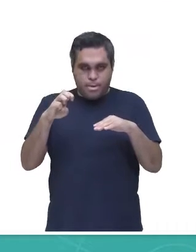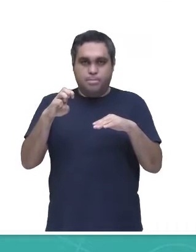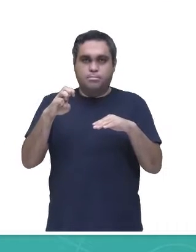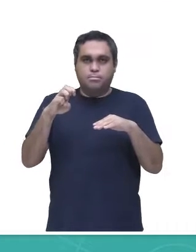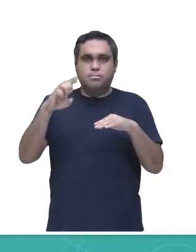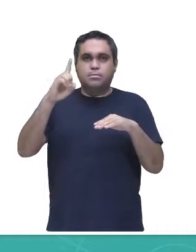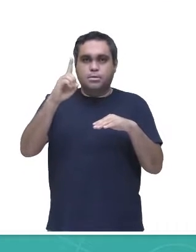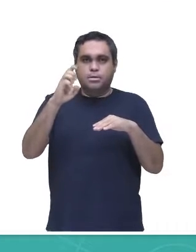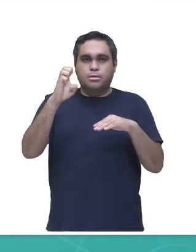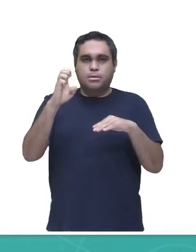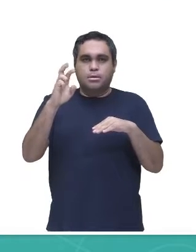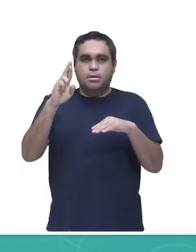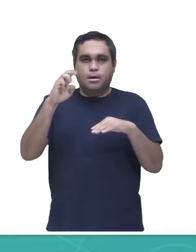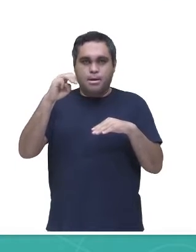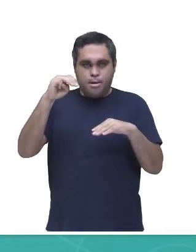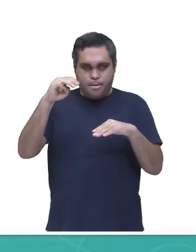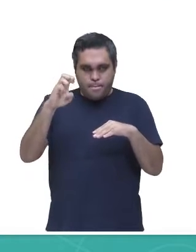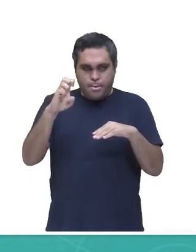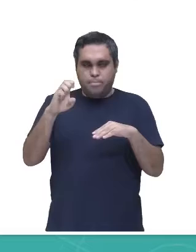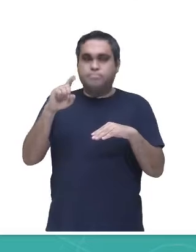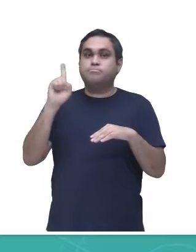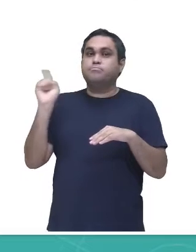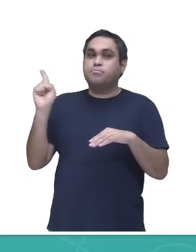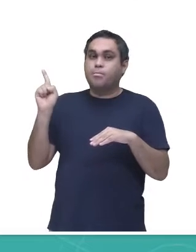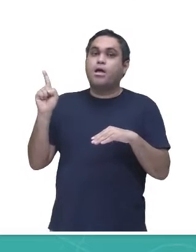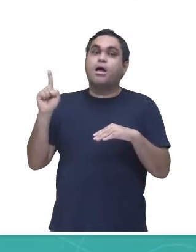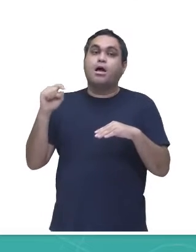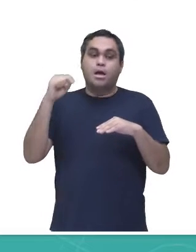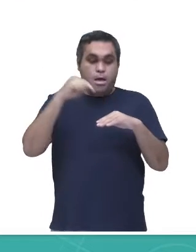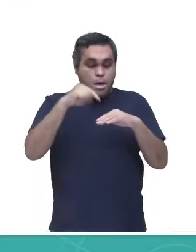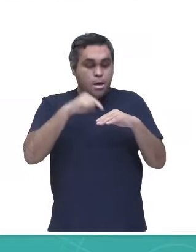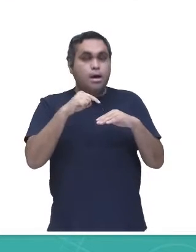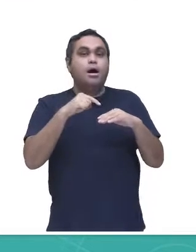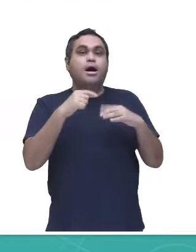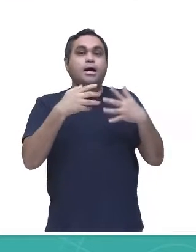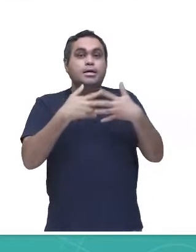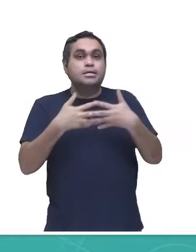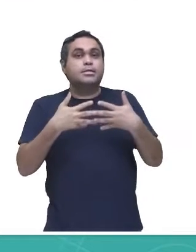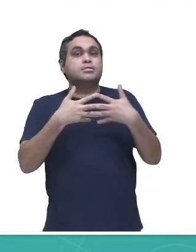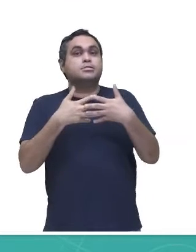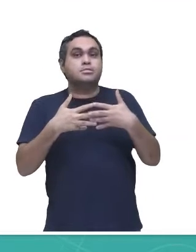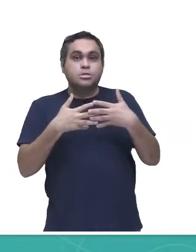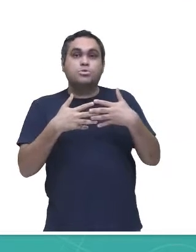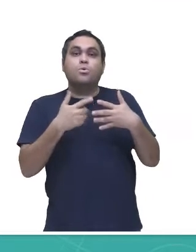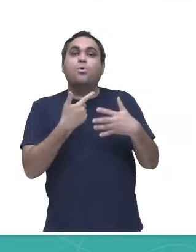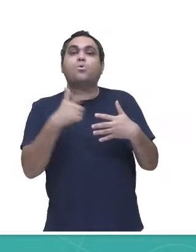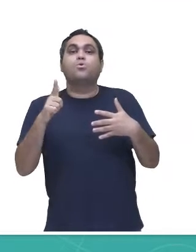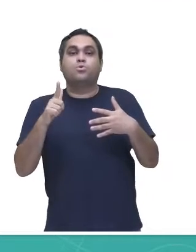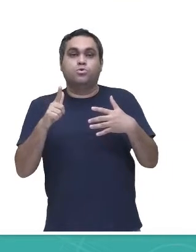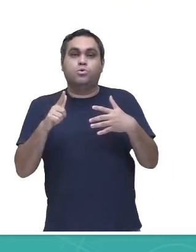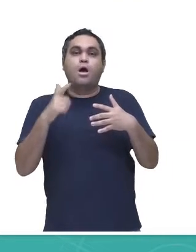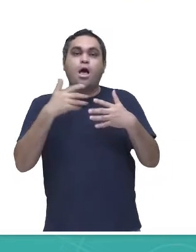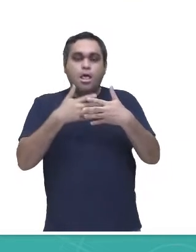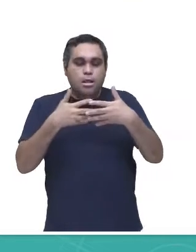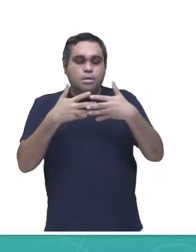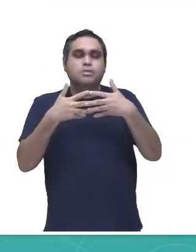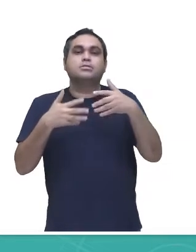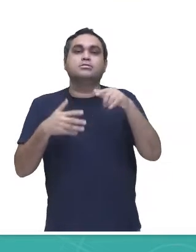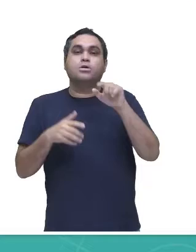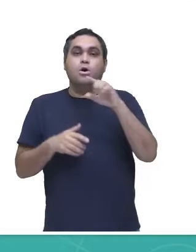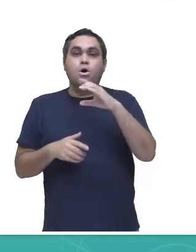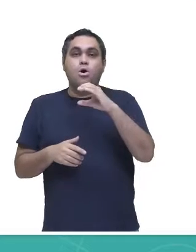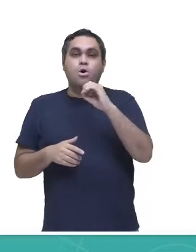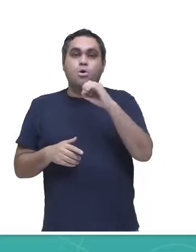tecido formando aqui, ó, a nossa derme. E contém muitos vasos sanguíneos,